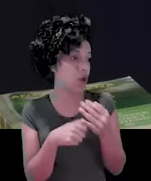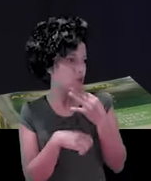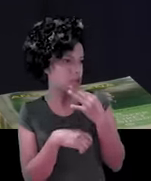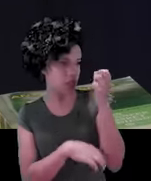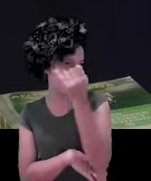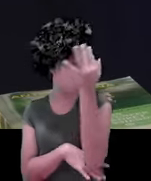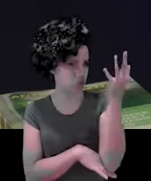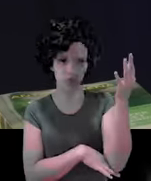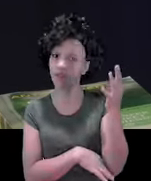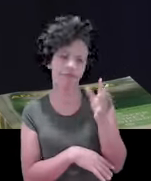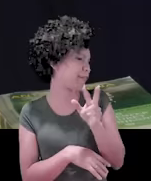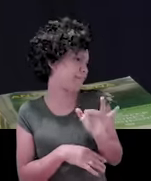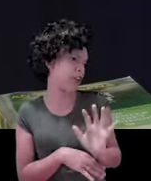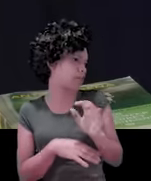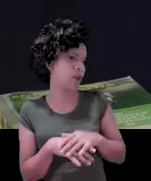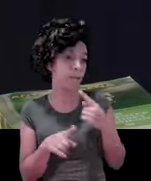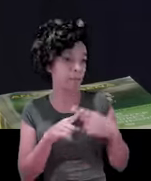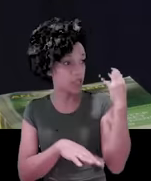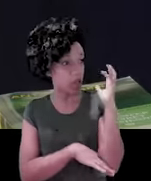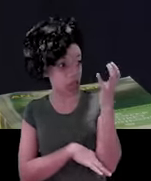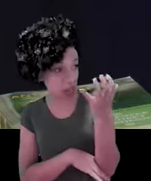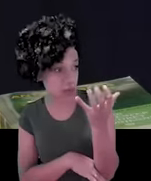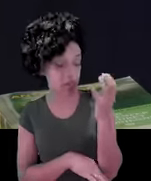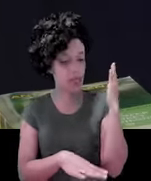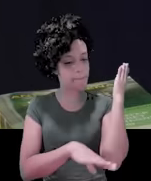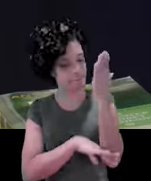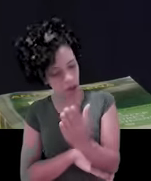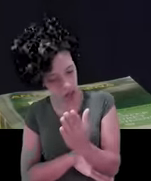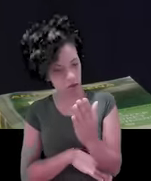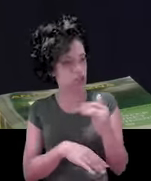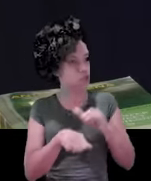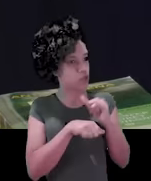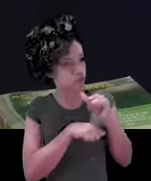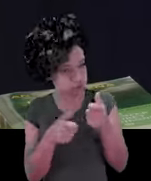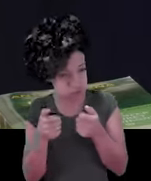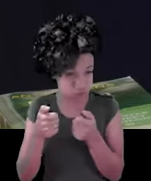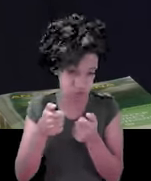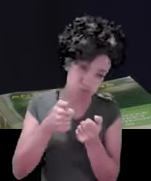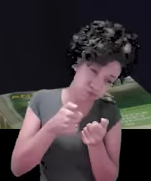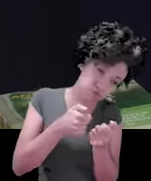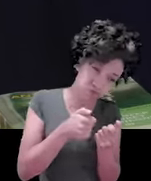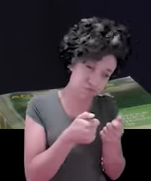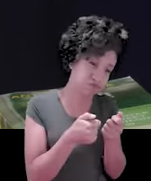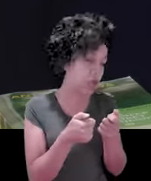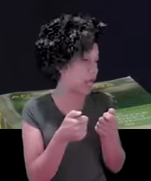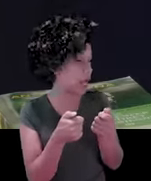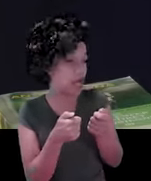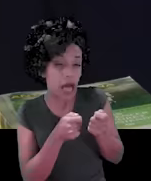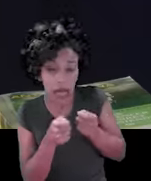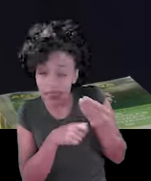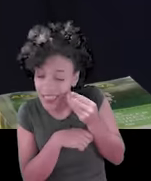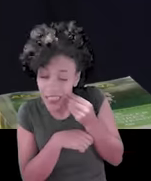árvore ele vai ser isso que dela vai quebrando chupar é E aí eu fui controlando aqui até 15 minutos tentando